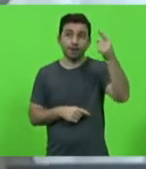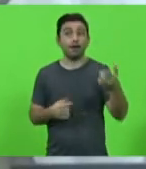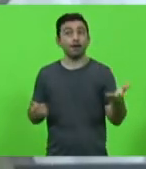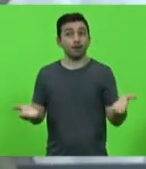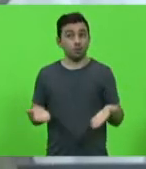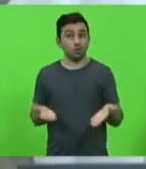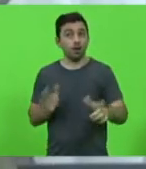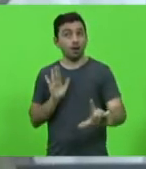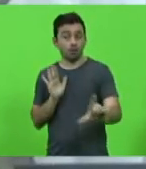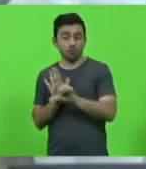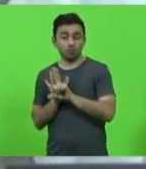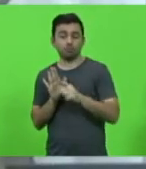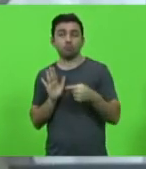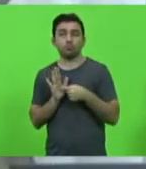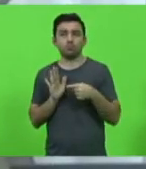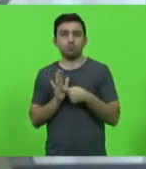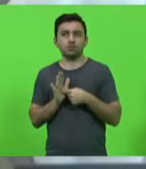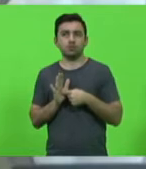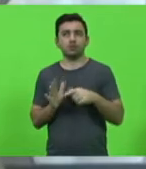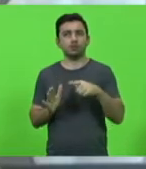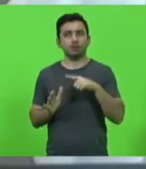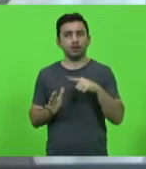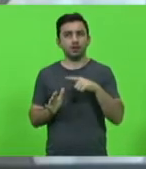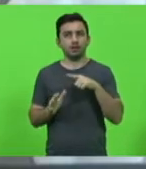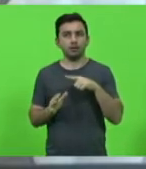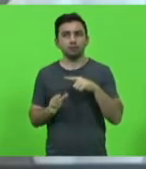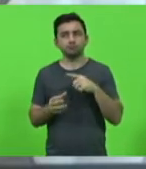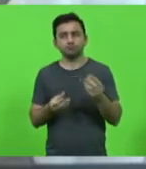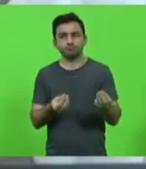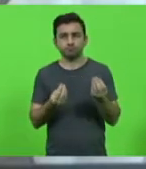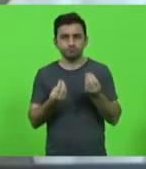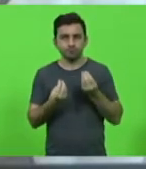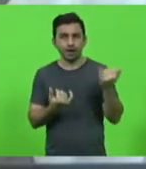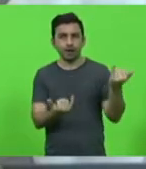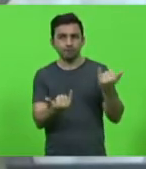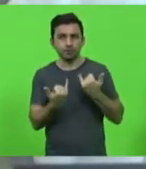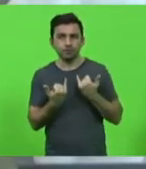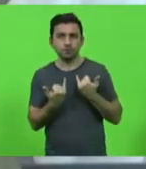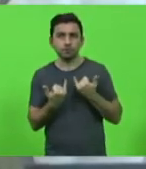lei que institui o recebimento da comunicação da violência